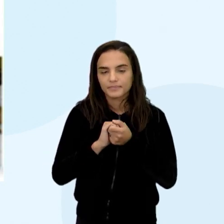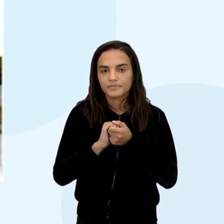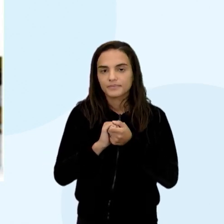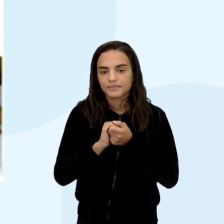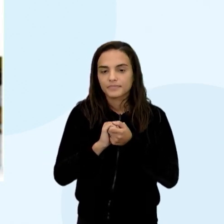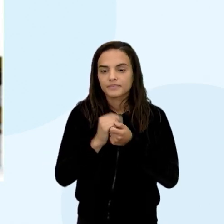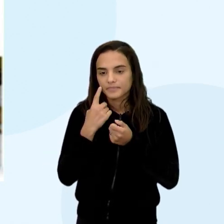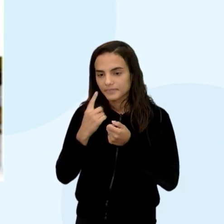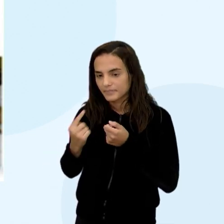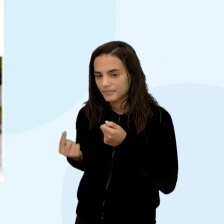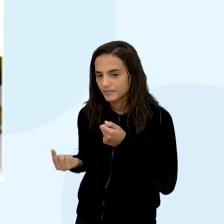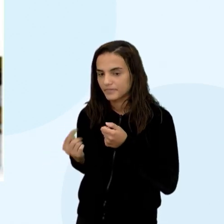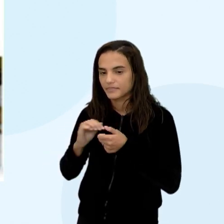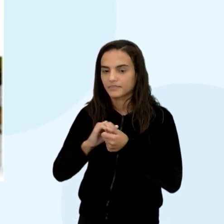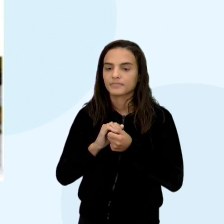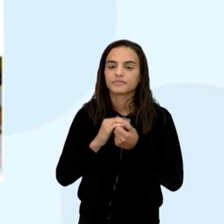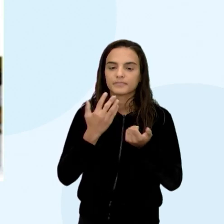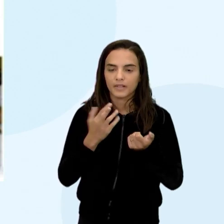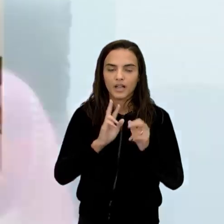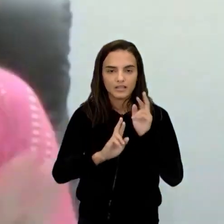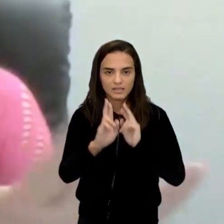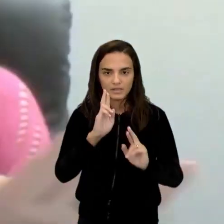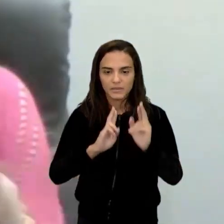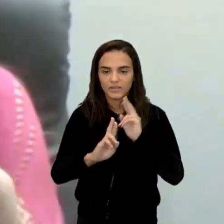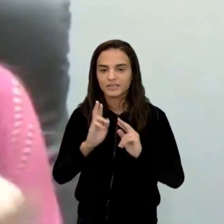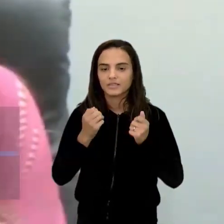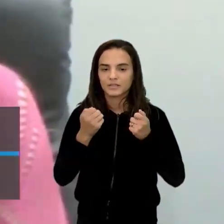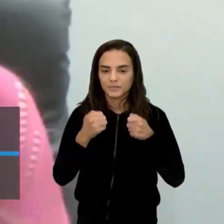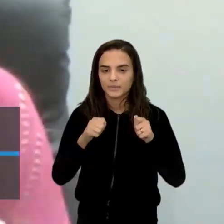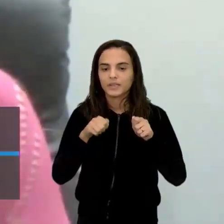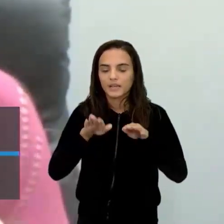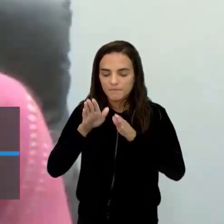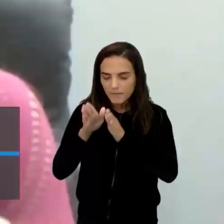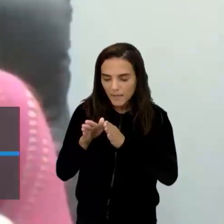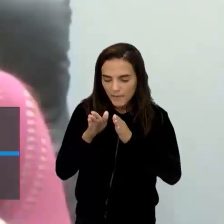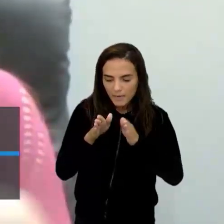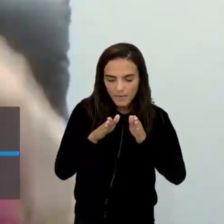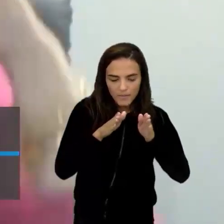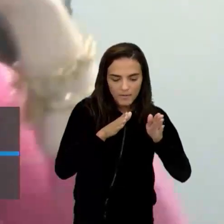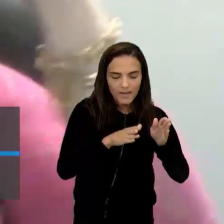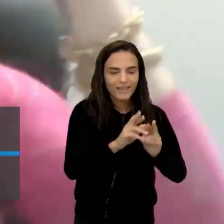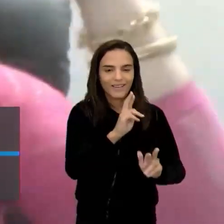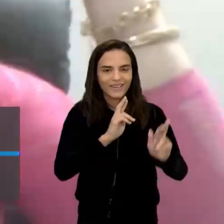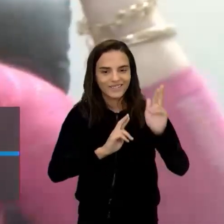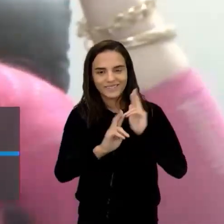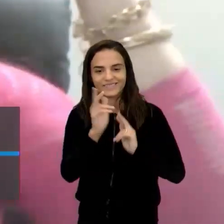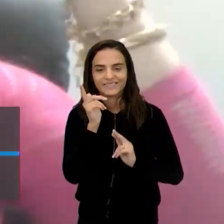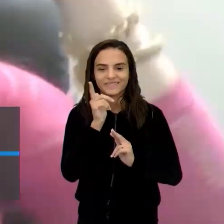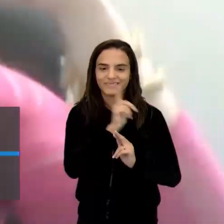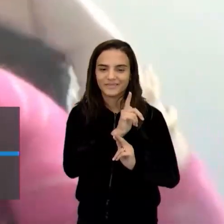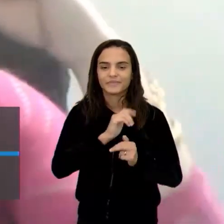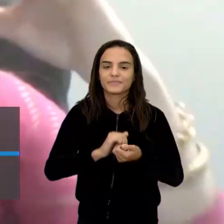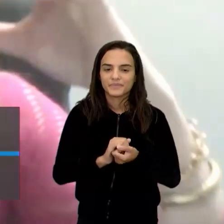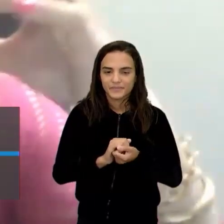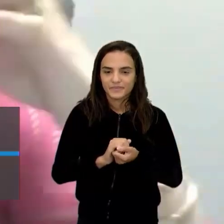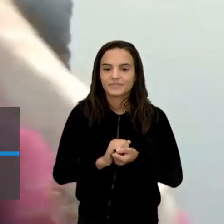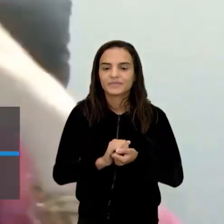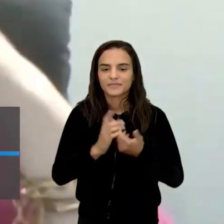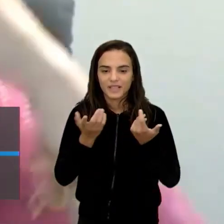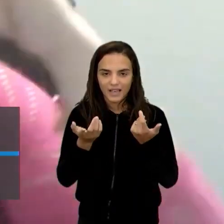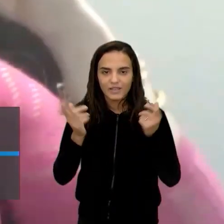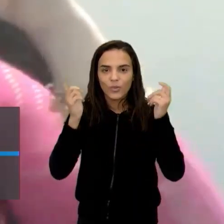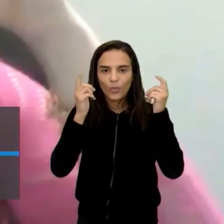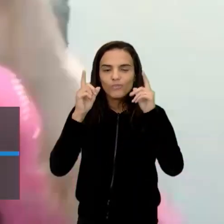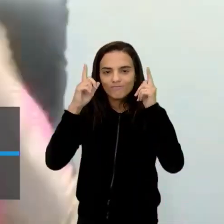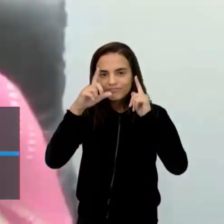caso, são cartões com as respostas que eu precisava, para ele montar e dar a resposta para mim. Então, tá na testa, e aí ele